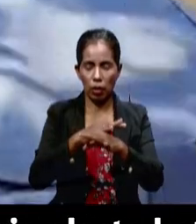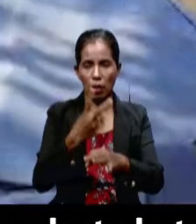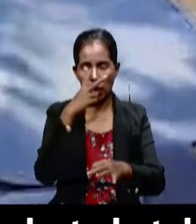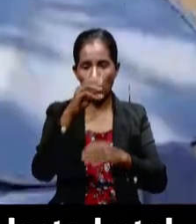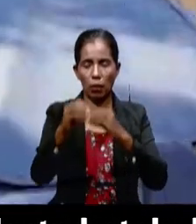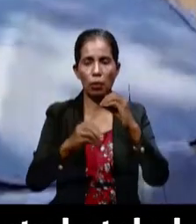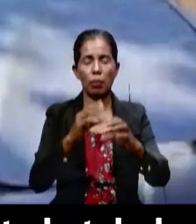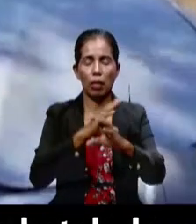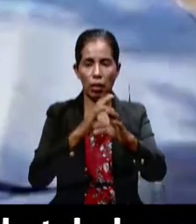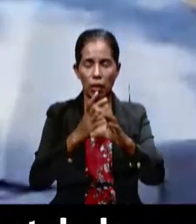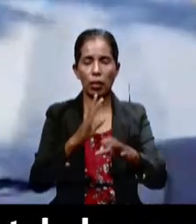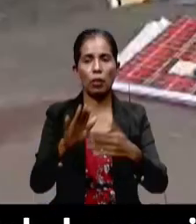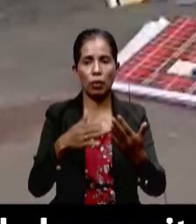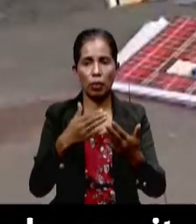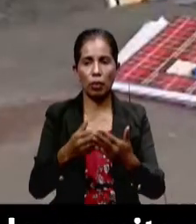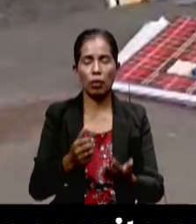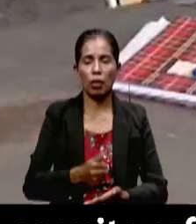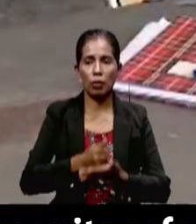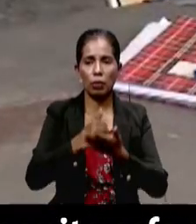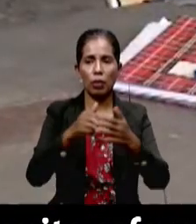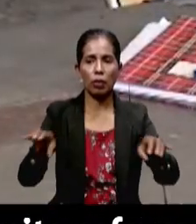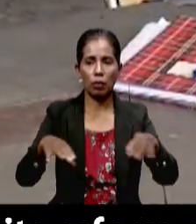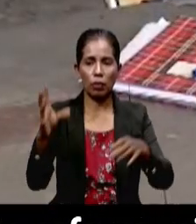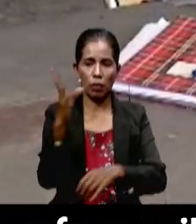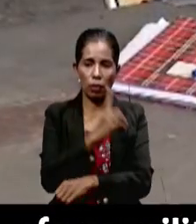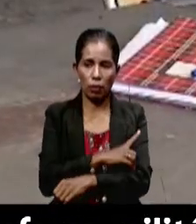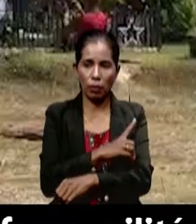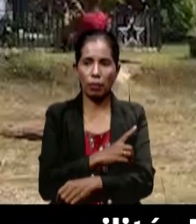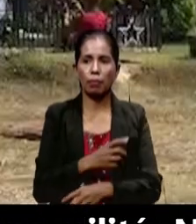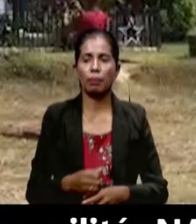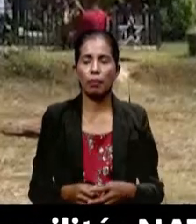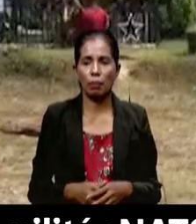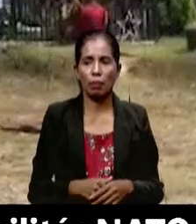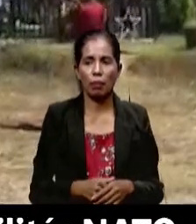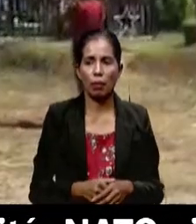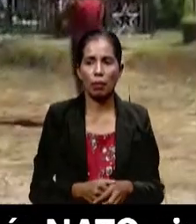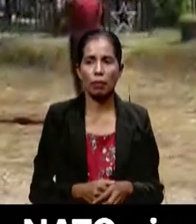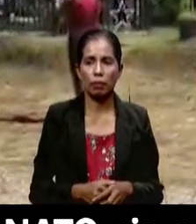ba careta hirakne atubele apoia serviço lor lorong Feliciano Venancio Belo GMN.